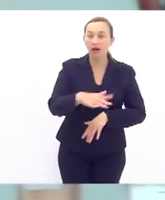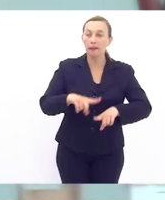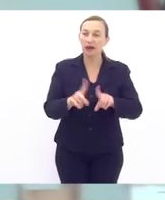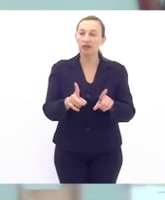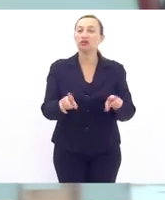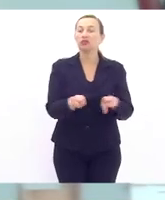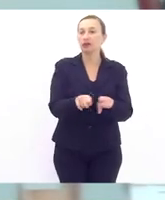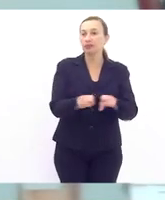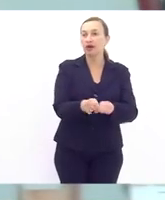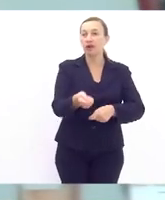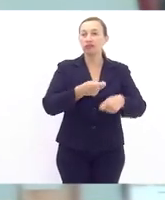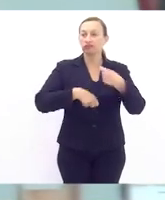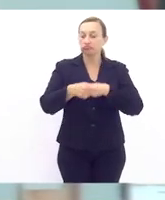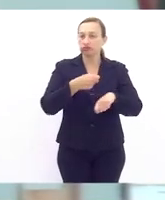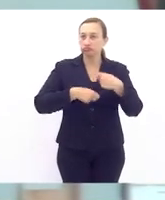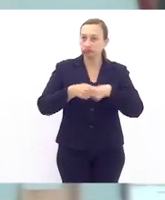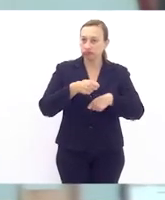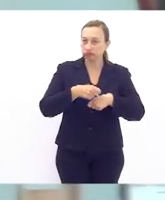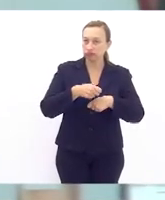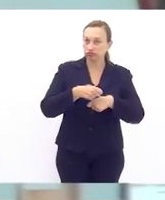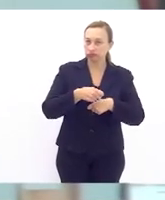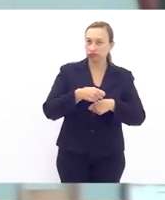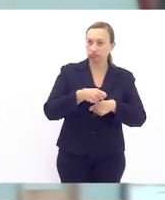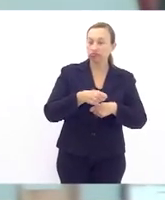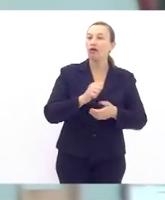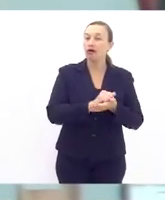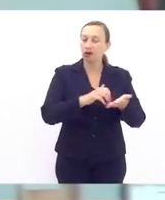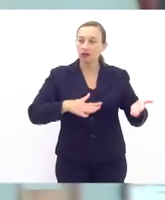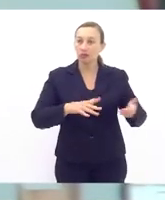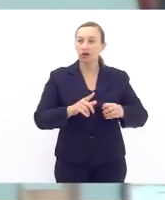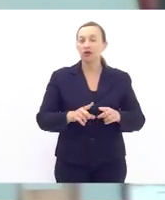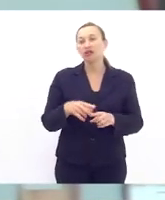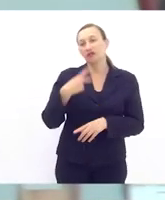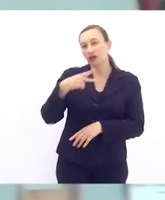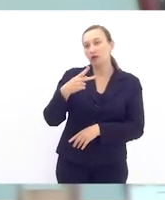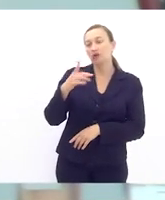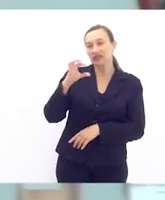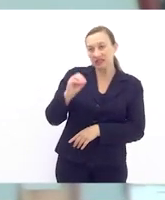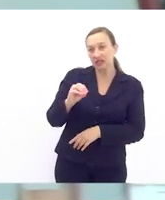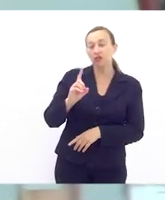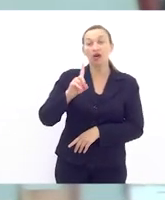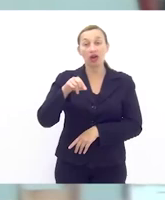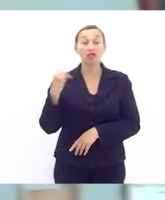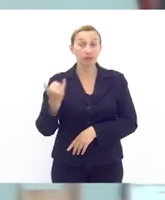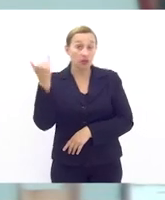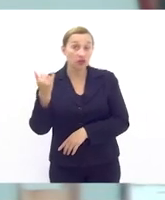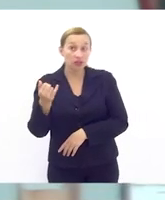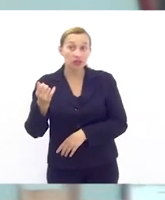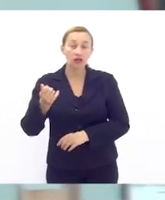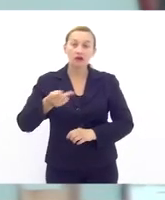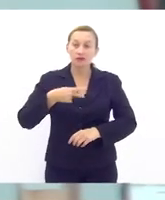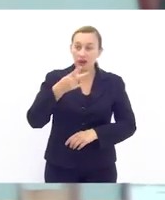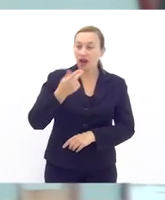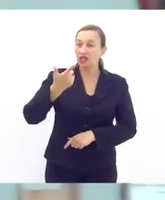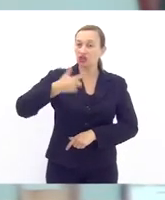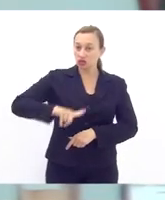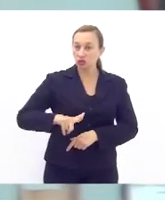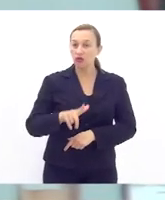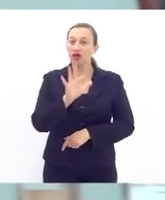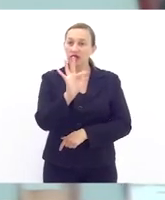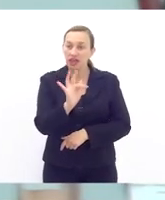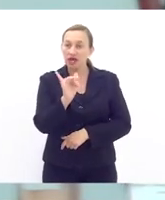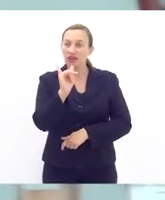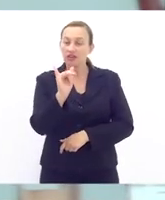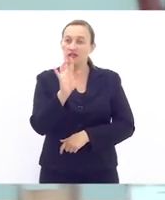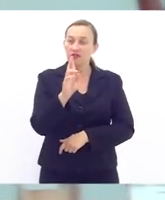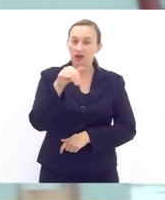econômica um pouquinho mais cedo mas era importante reforçar e firmino você